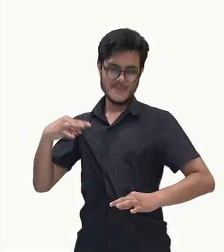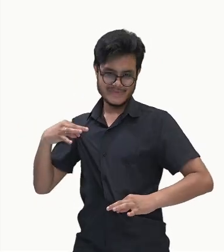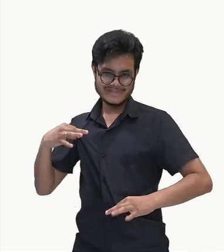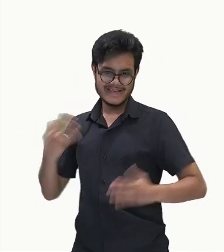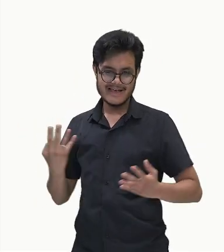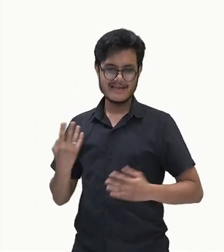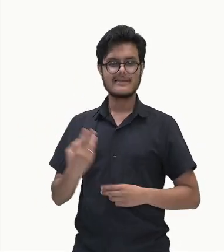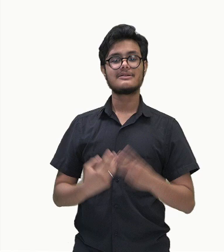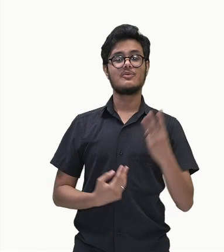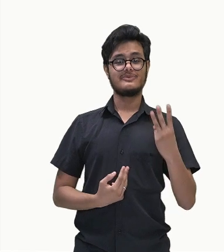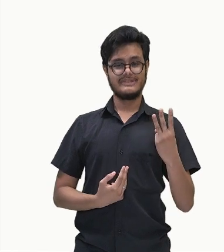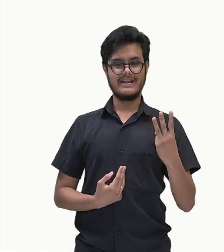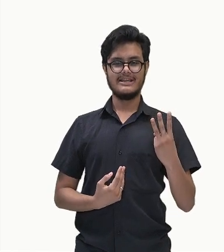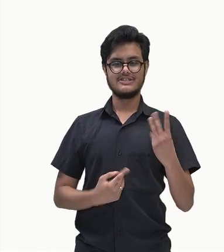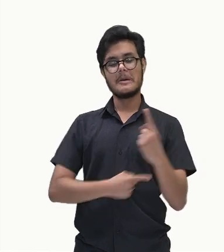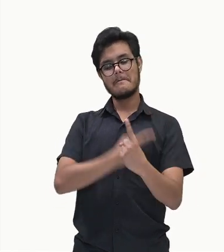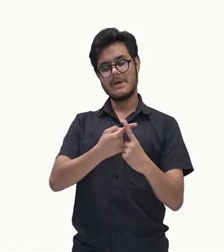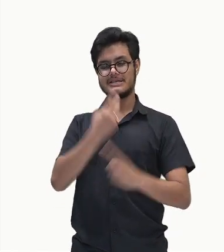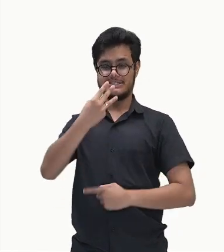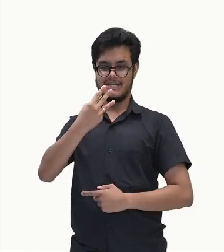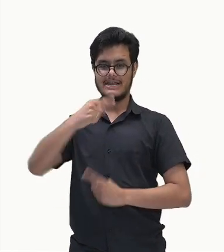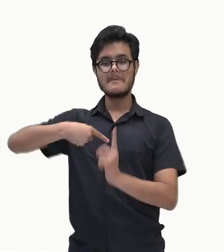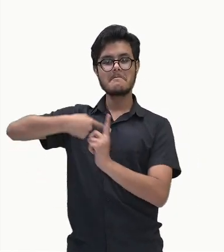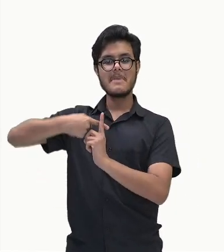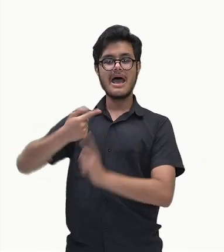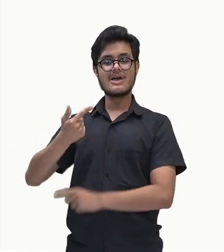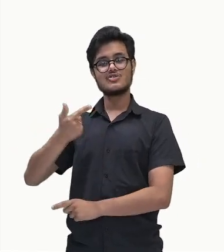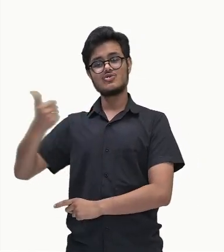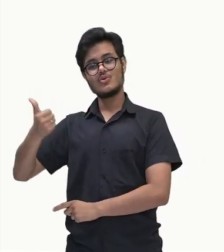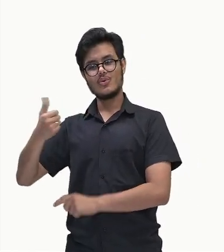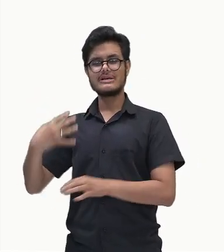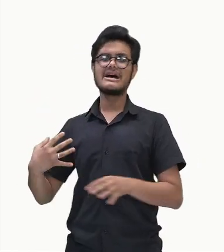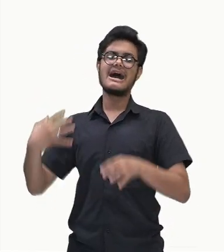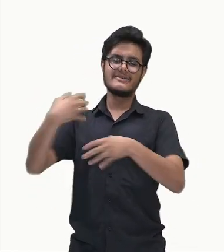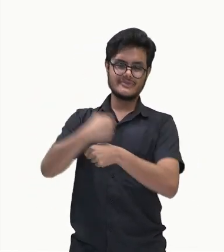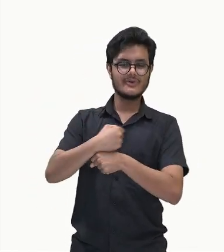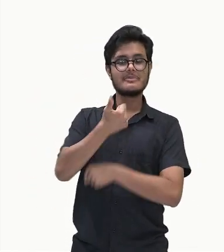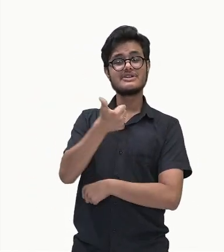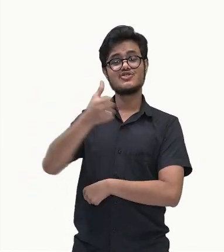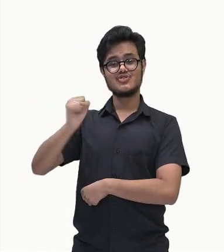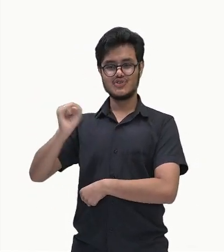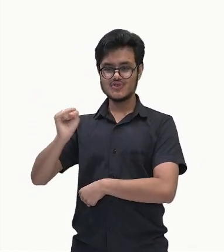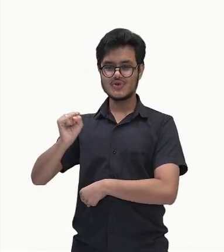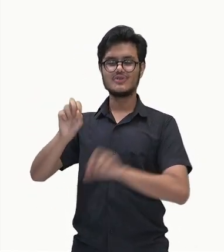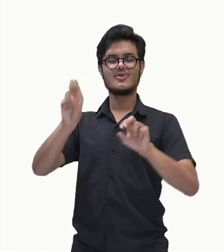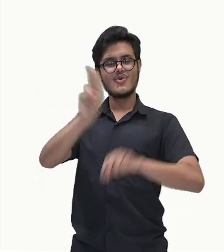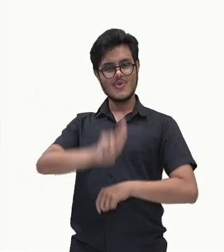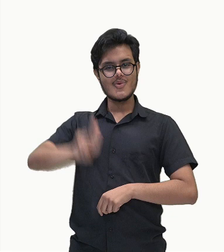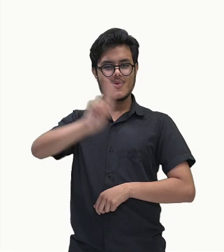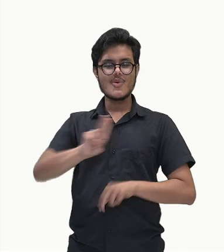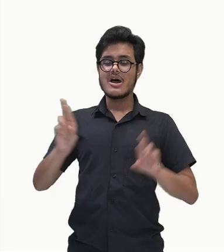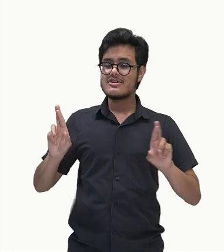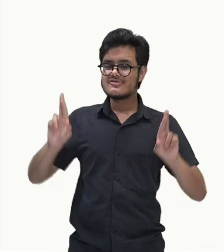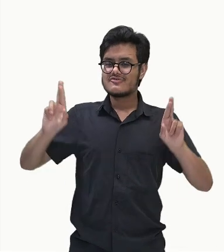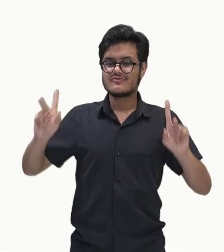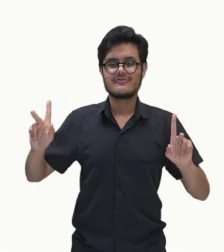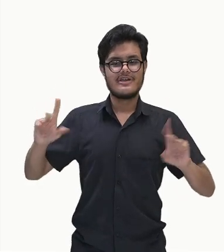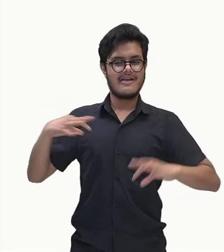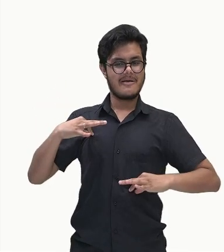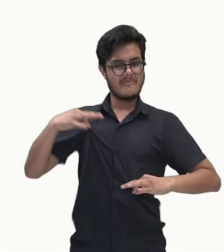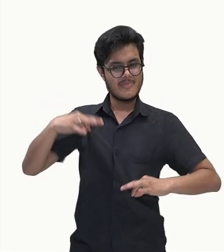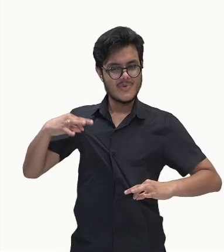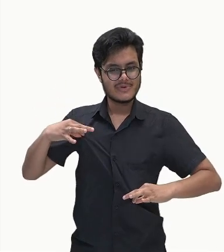3 + 3 + 12 opções diferentes que no total dá 18 combinações de sair